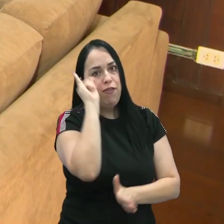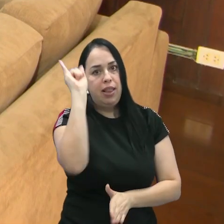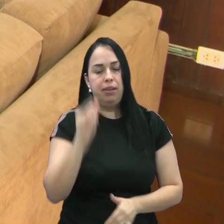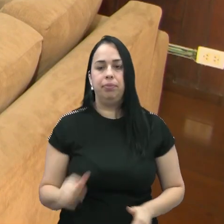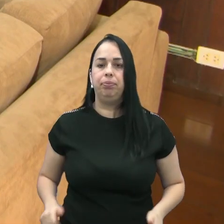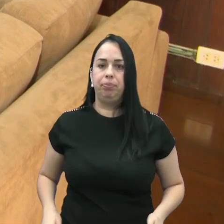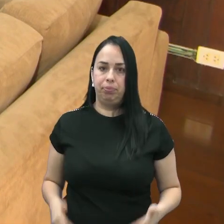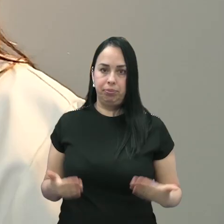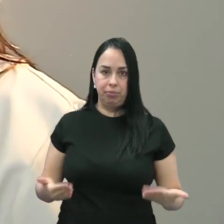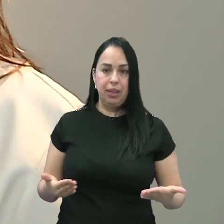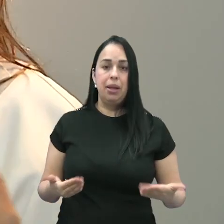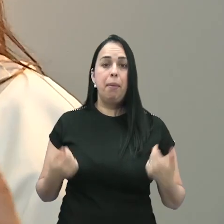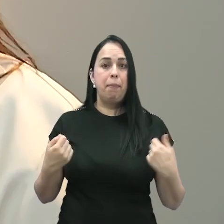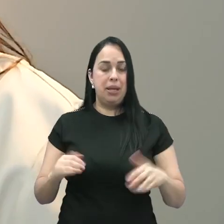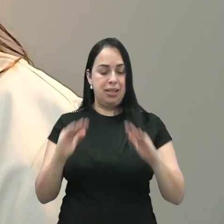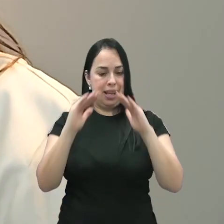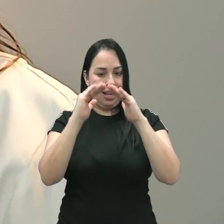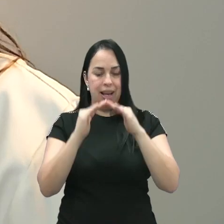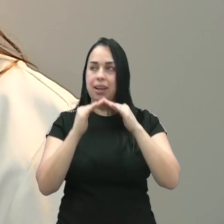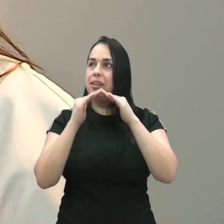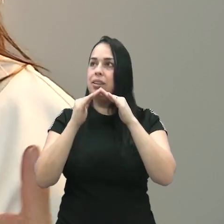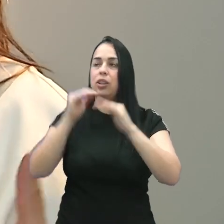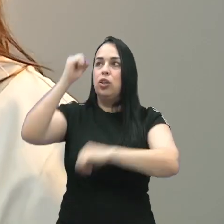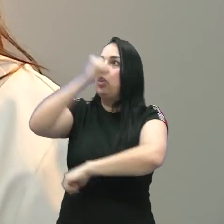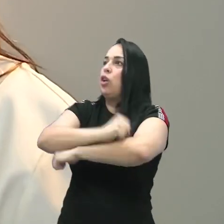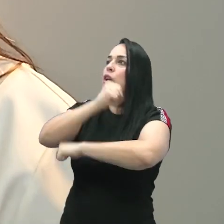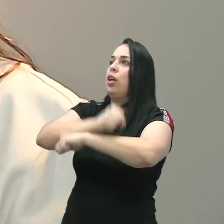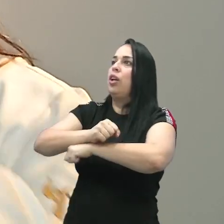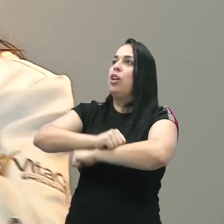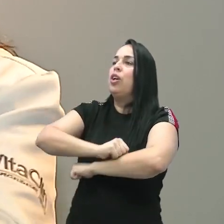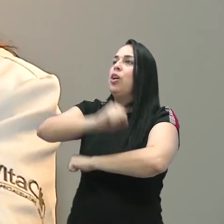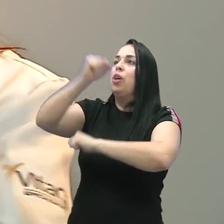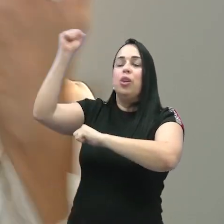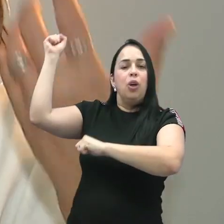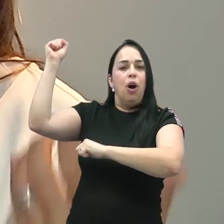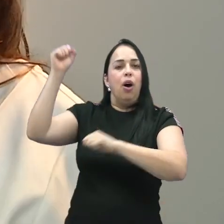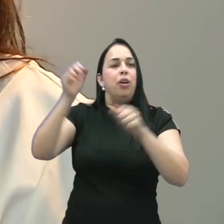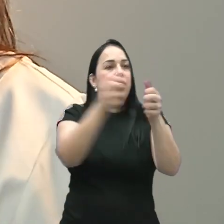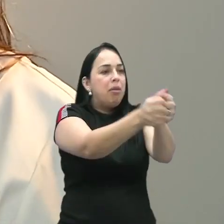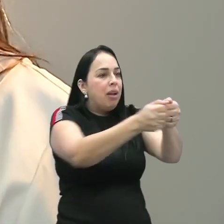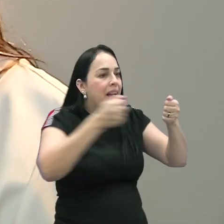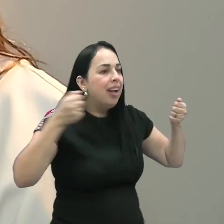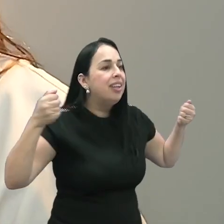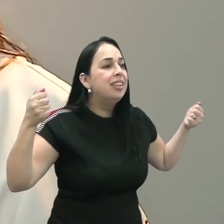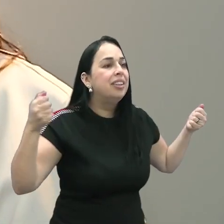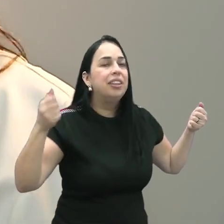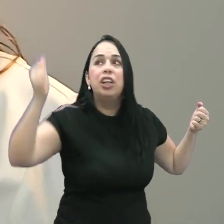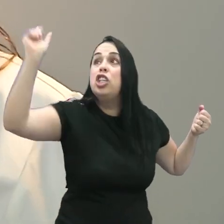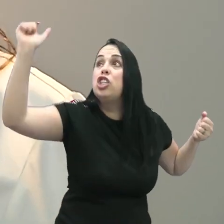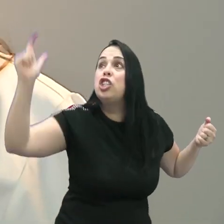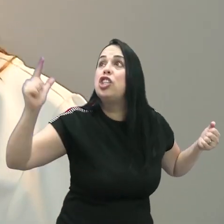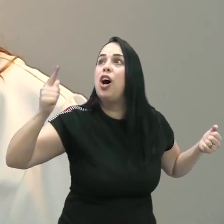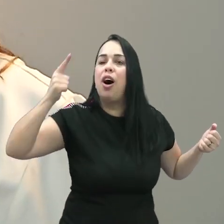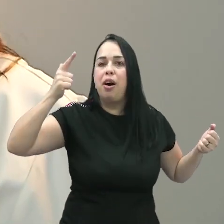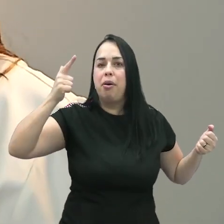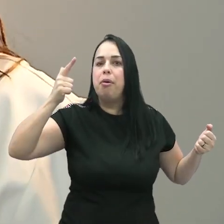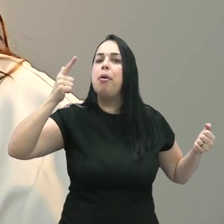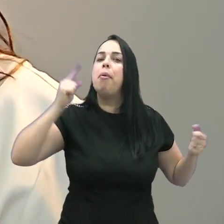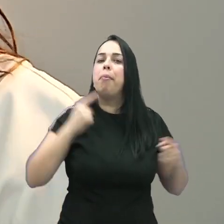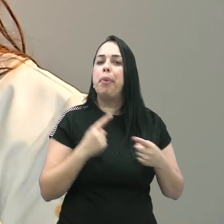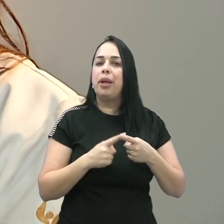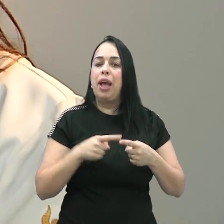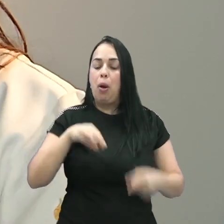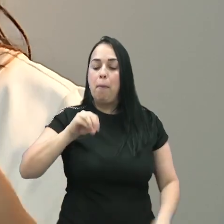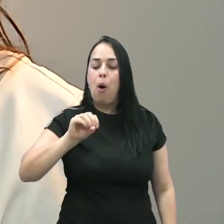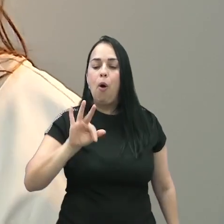mofos e ácaros. A gente precisa abrir a casa, a gente precisa entrar uma incidência de sol na casa para evitar a proliferação de mofo, porque